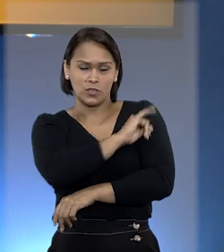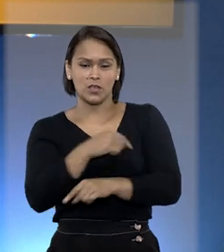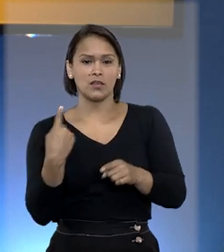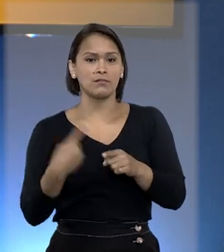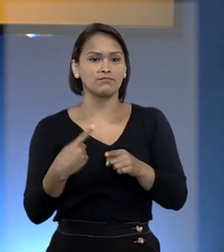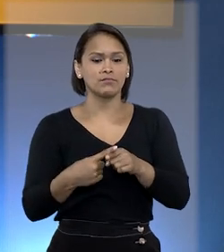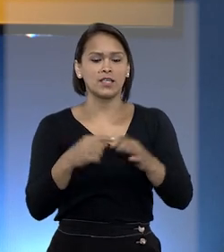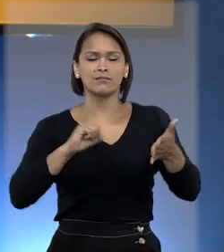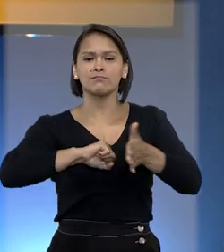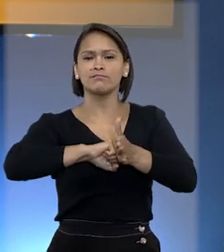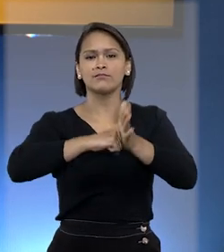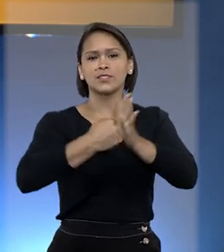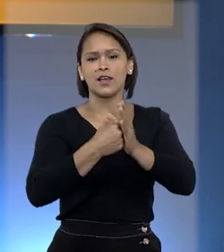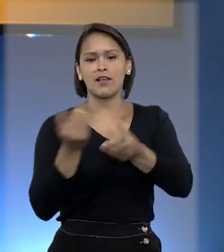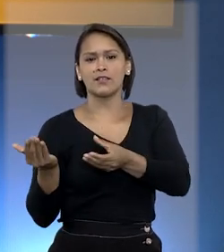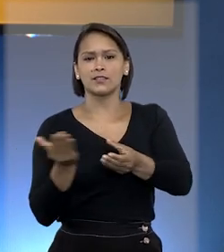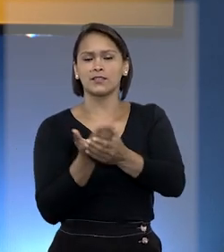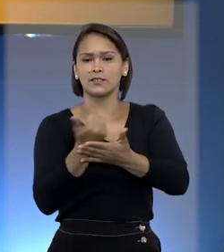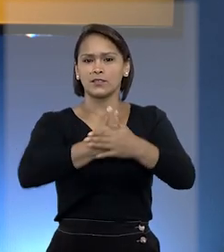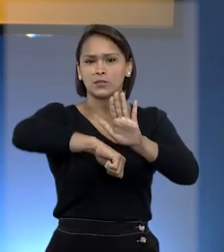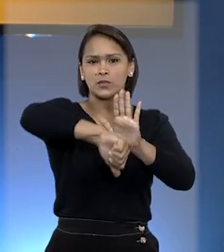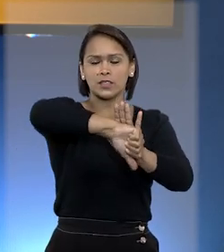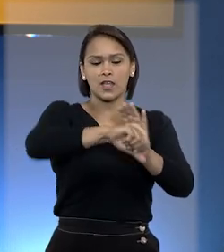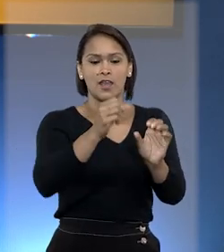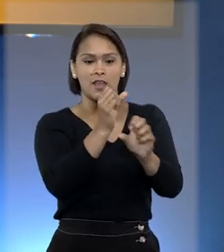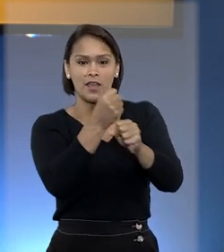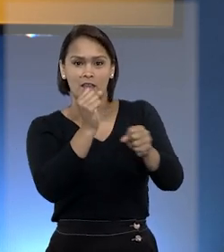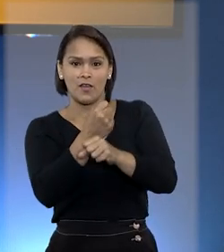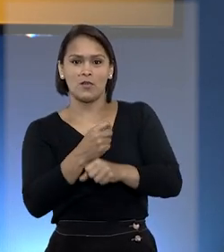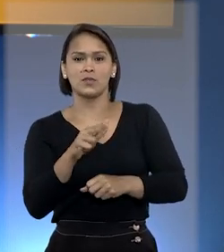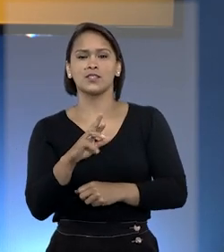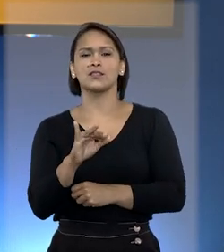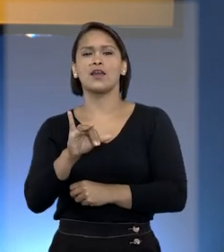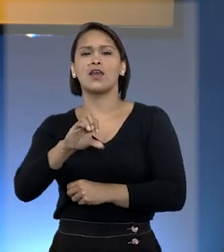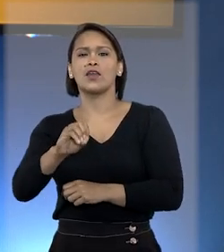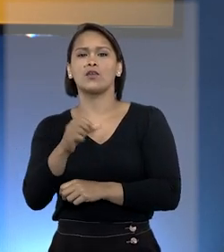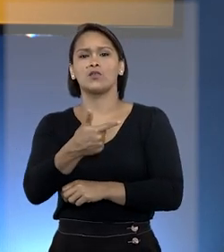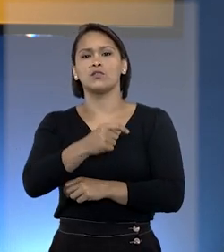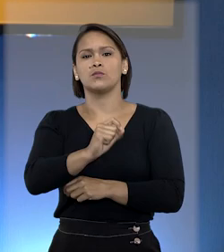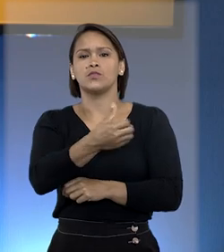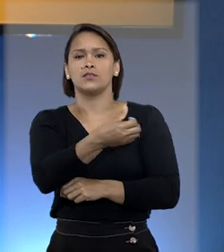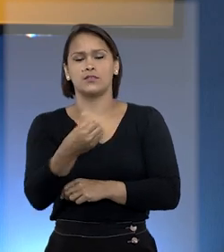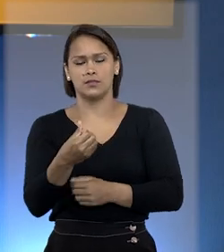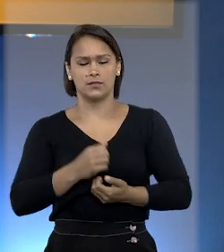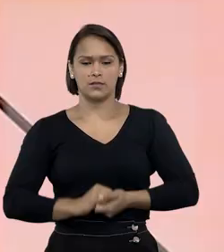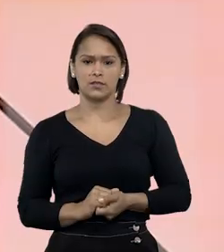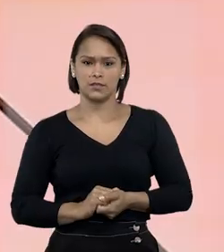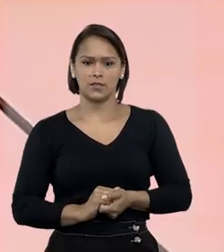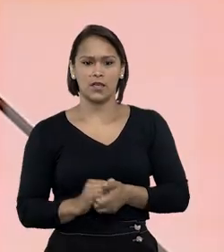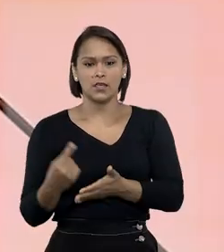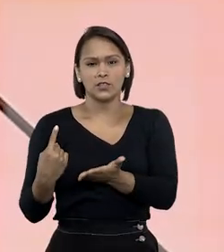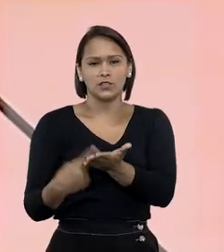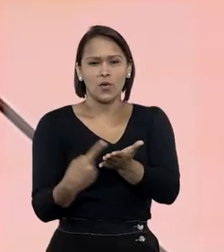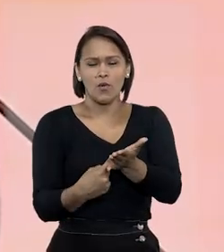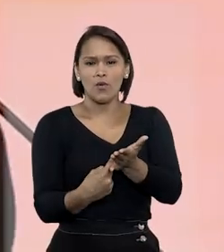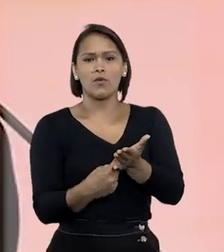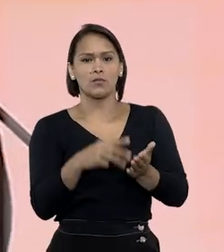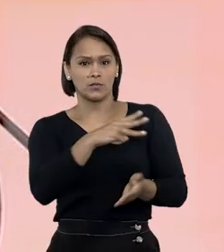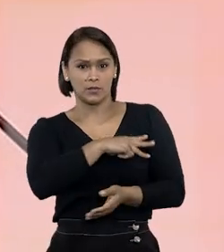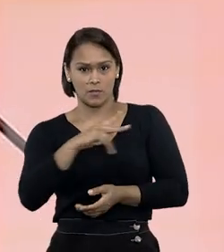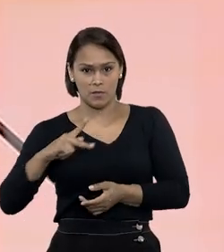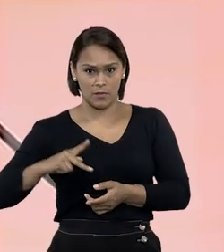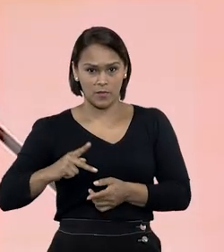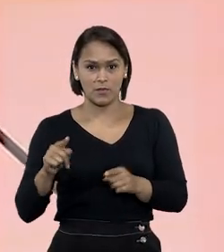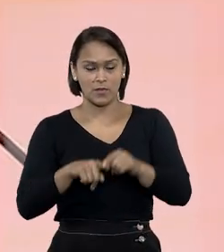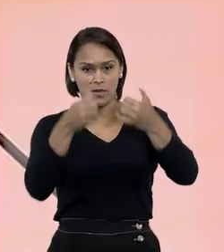Eduardo paz para trancar ação sobre crimes em obras da Rio 2016 de acordo com o